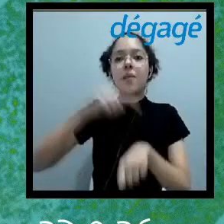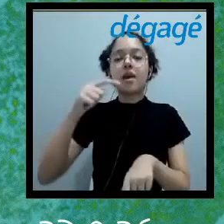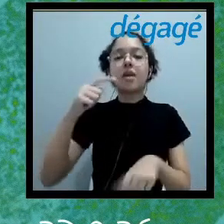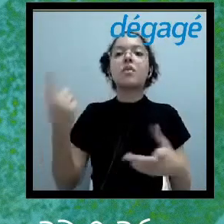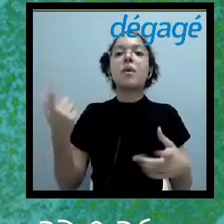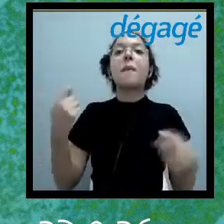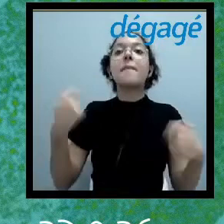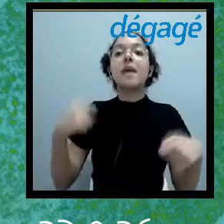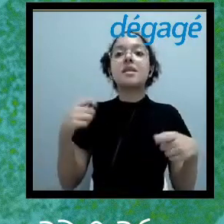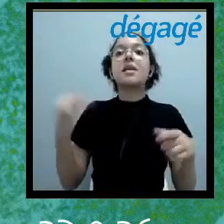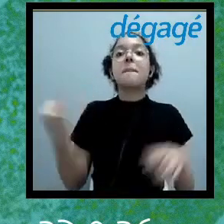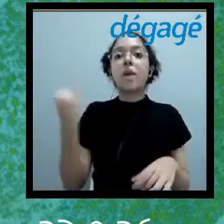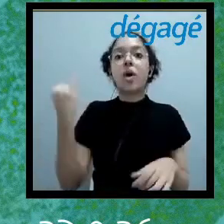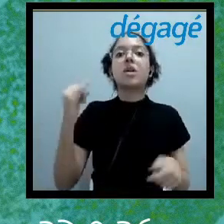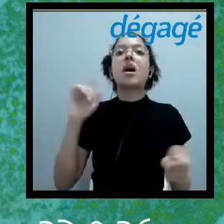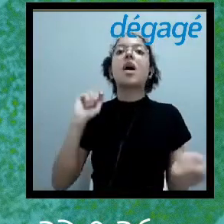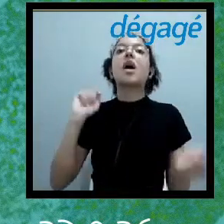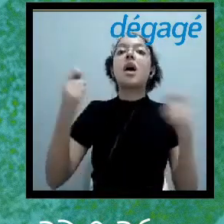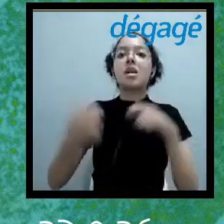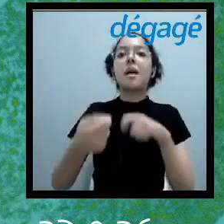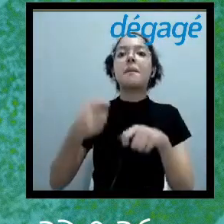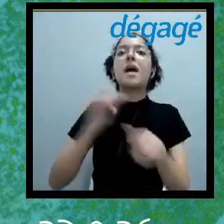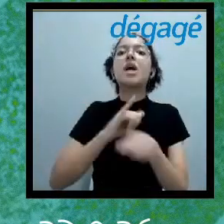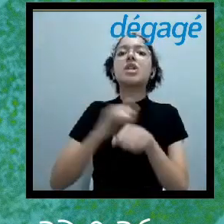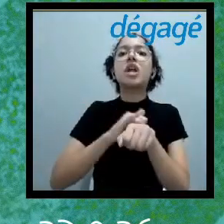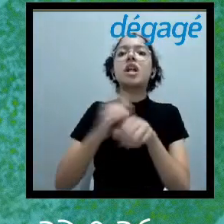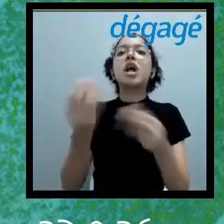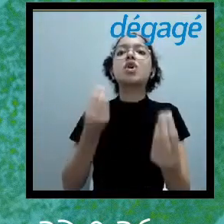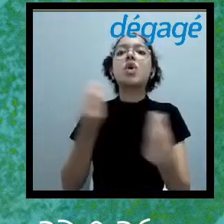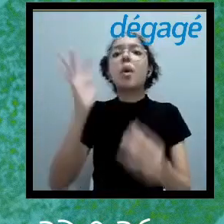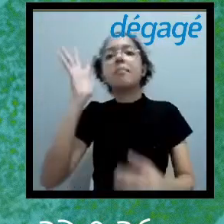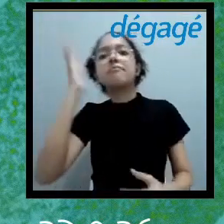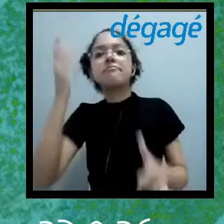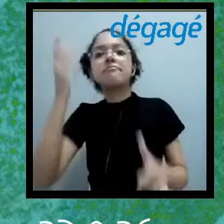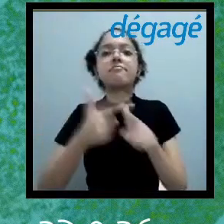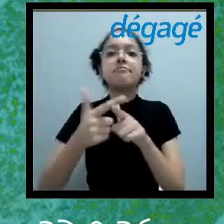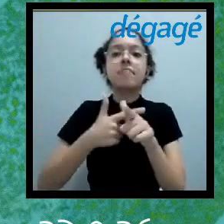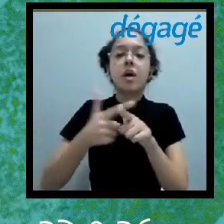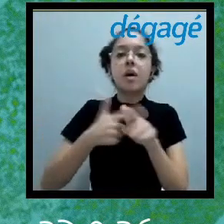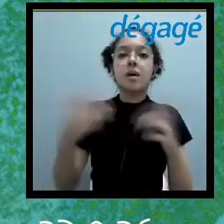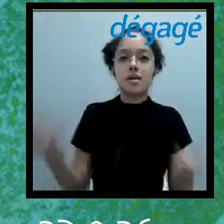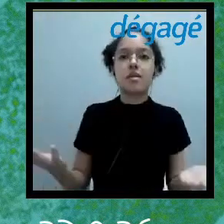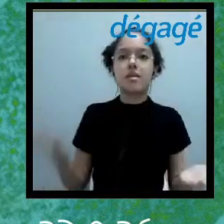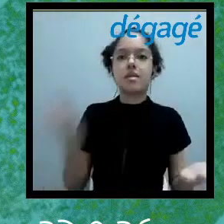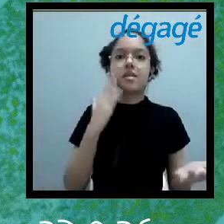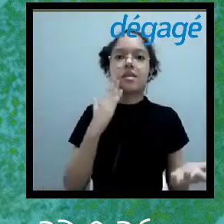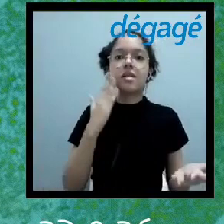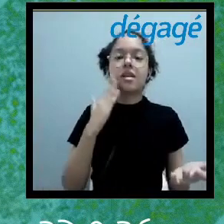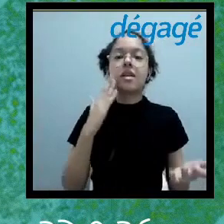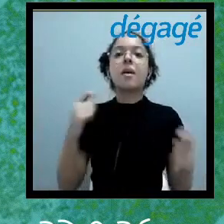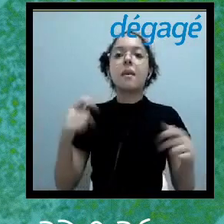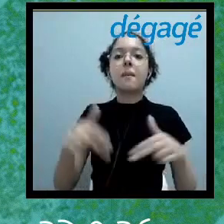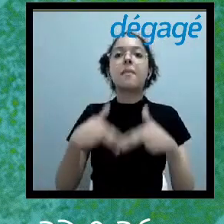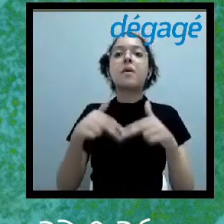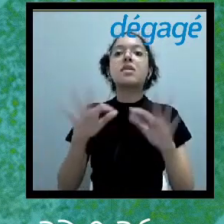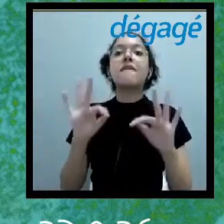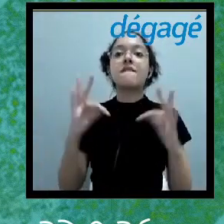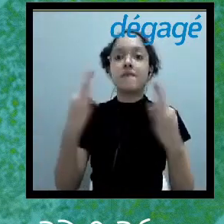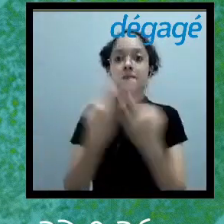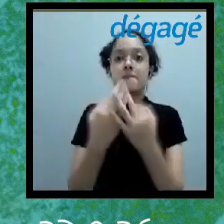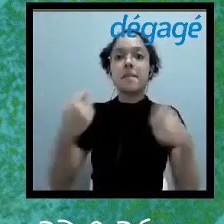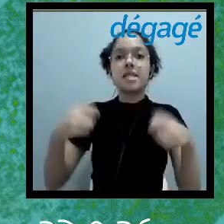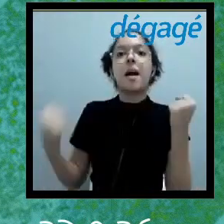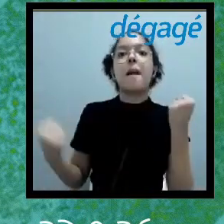para entrar naquele universo e dialogar com aquela pessoa, né? Então, a família ela tem que ser acolhida. Porque